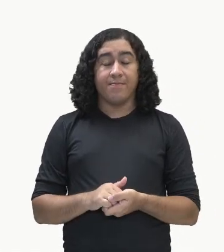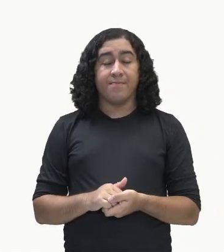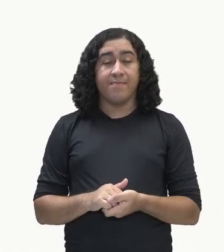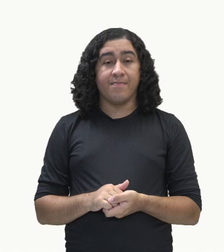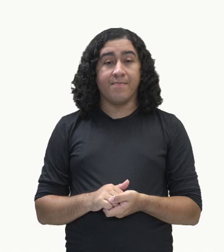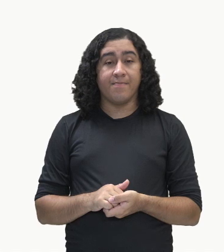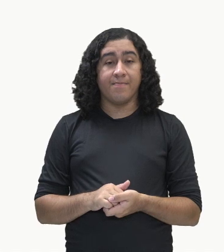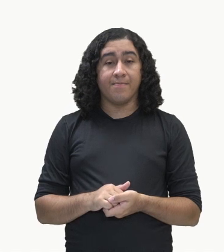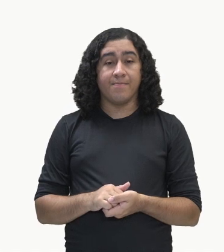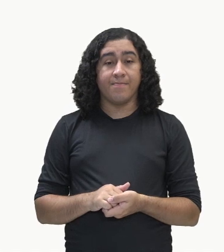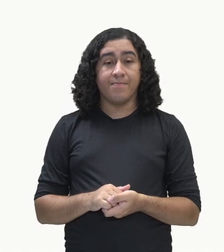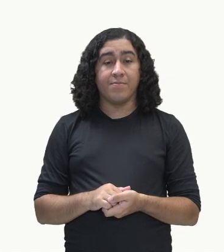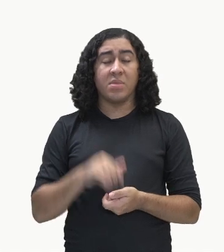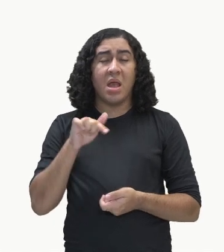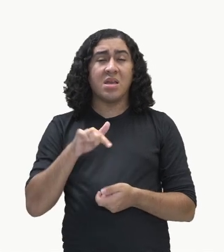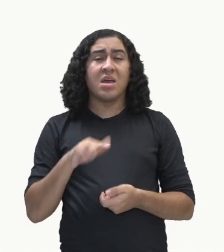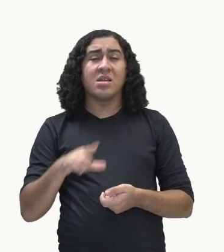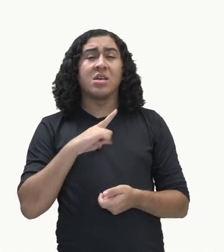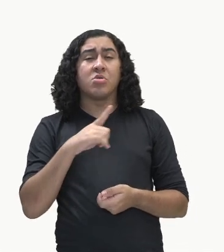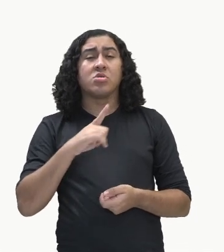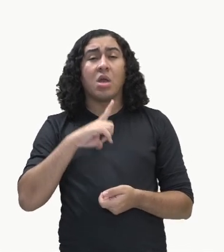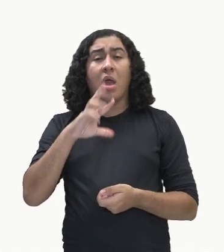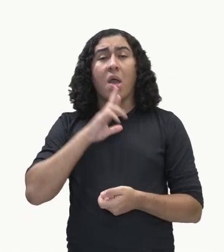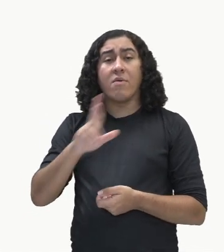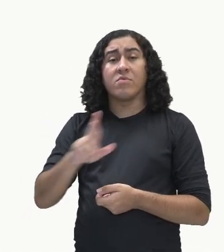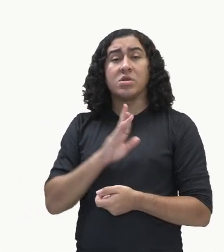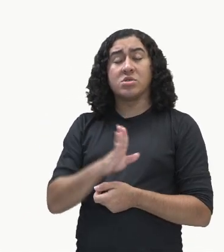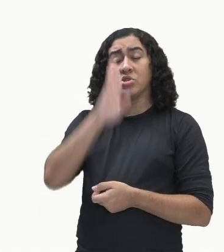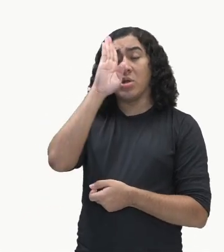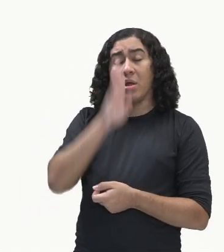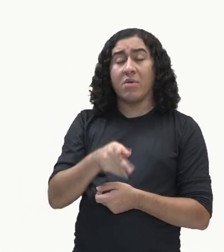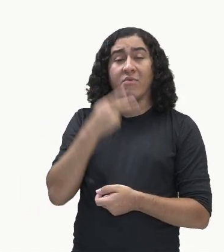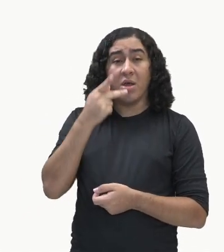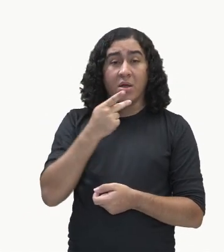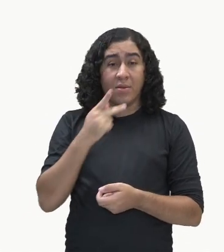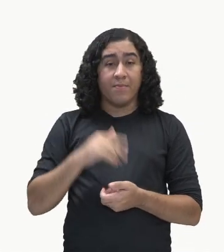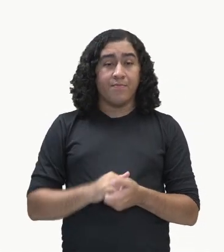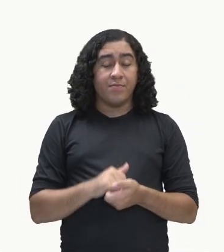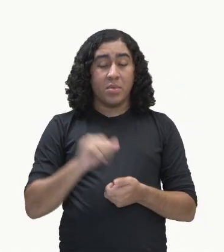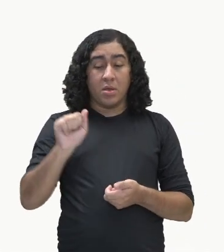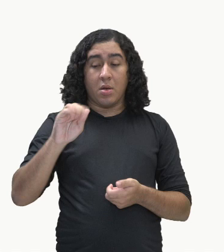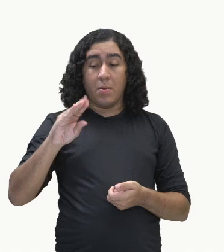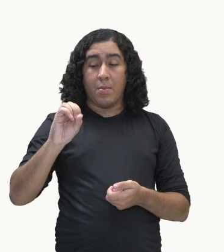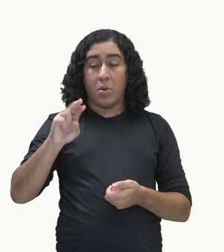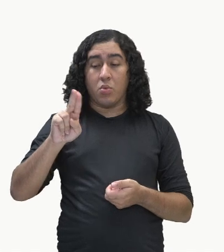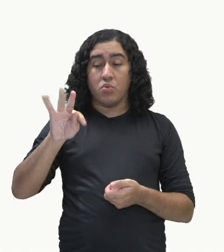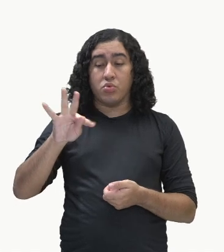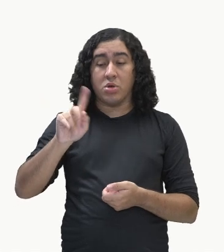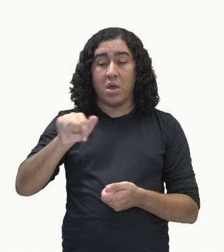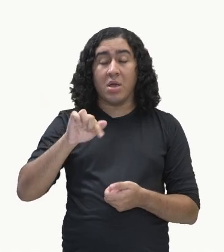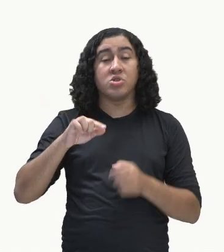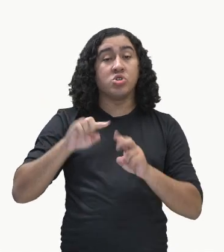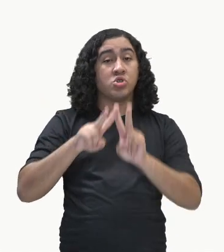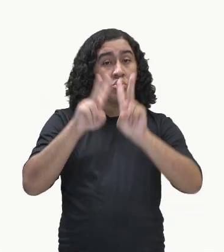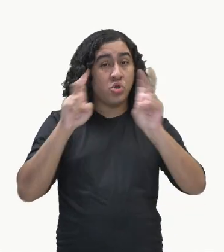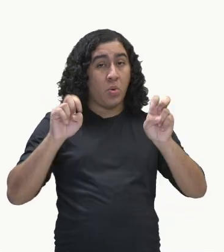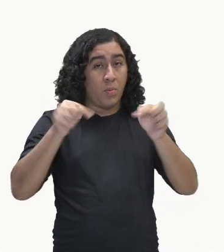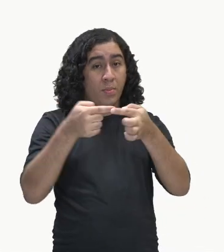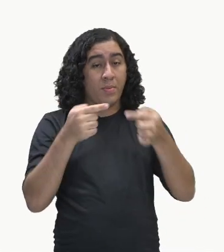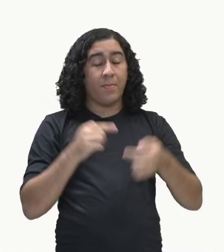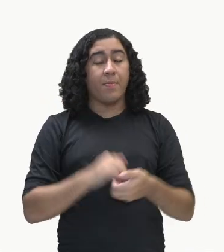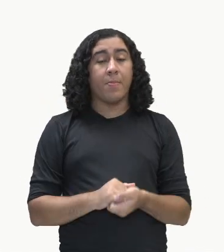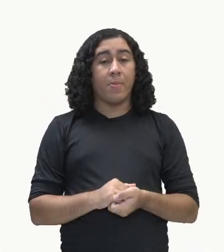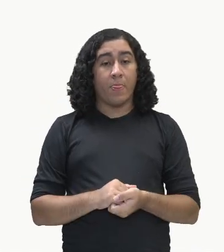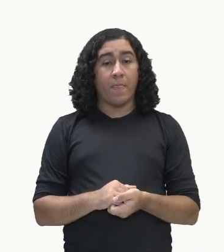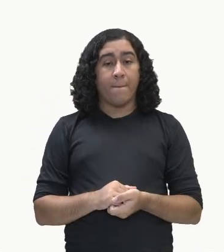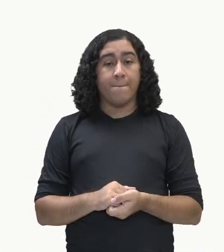né? É aquele que eu estava te falando. A palavrinha about é sobre, né? É aquele sobre o qual eu estava falando. E aí